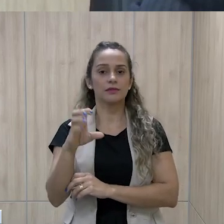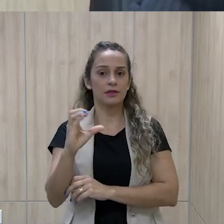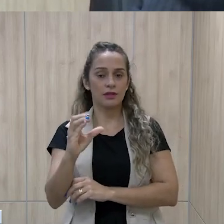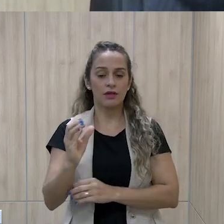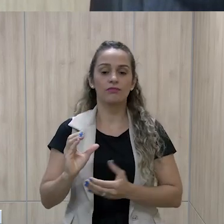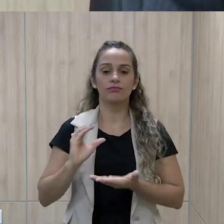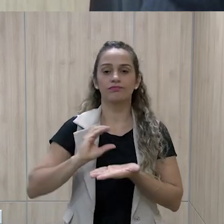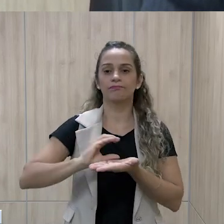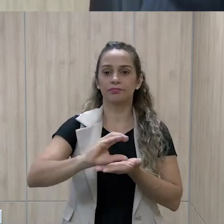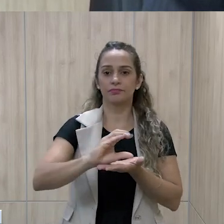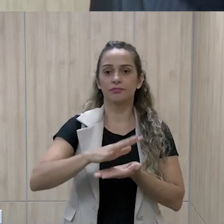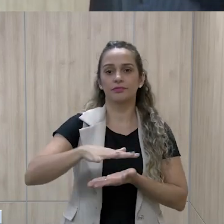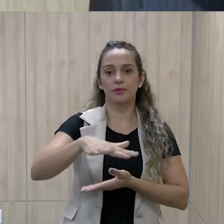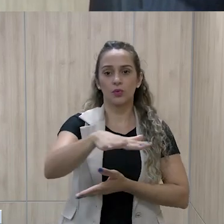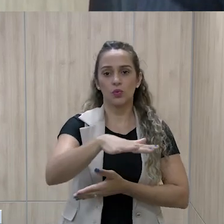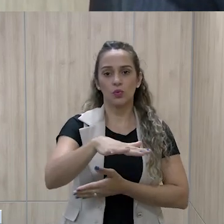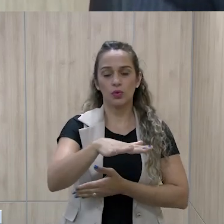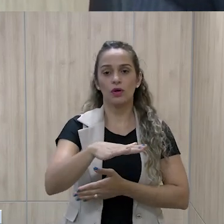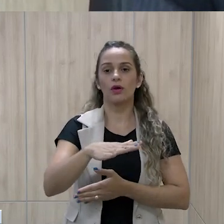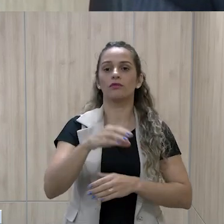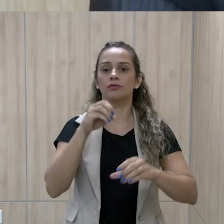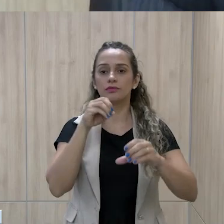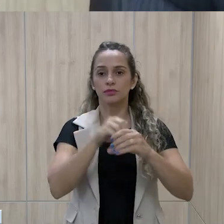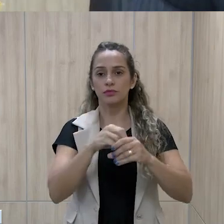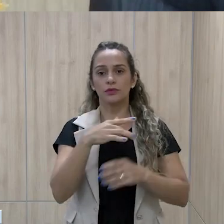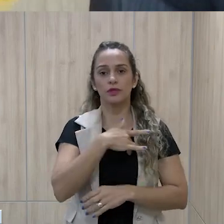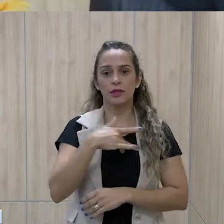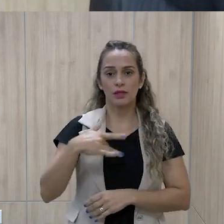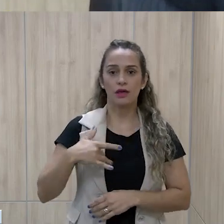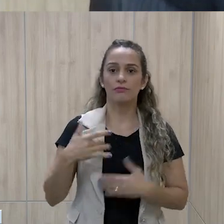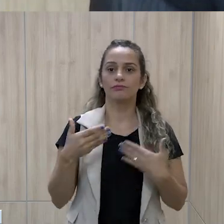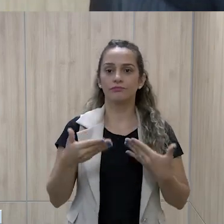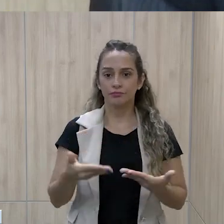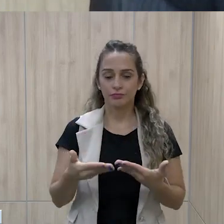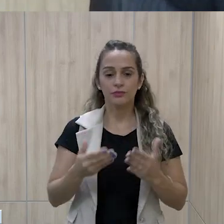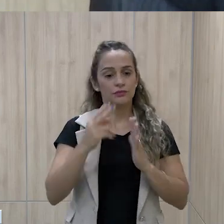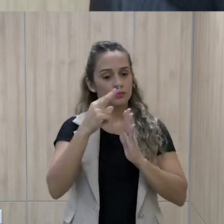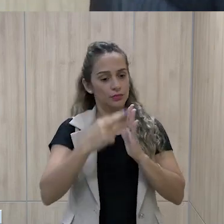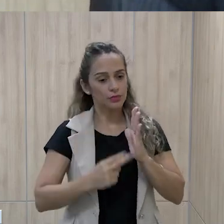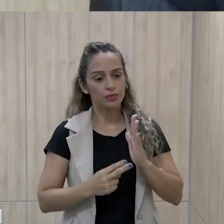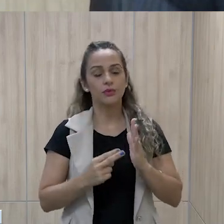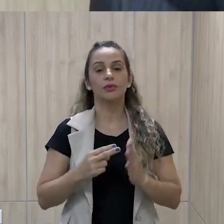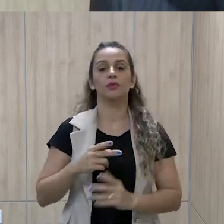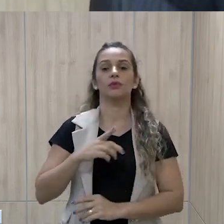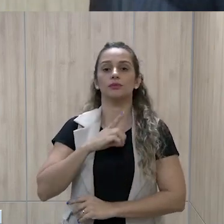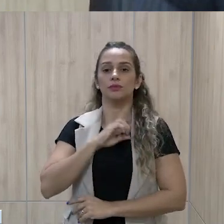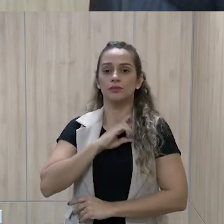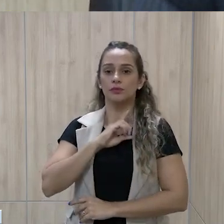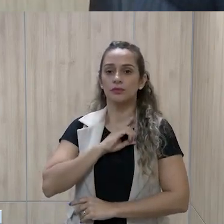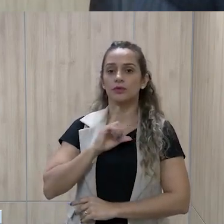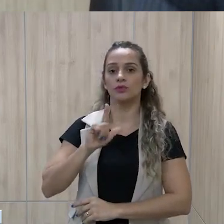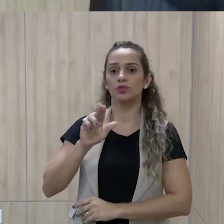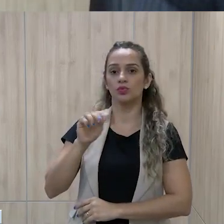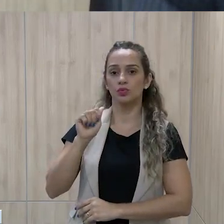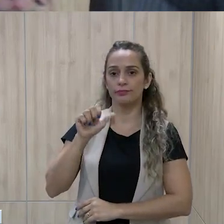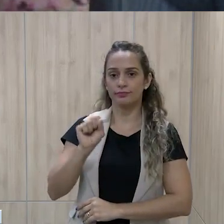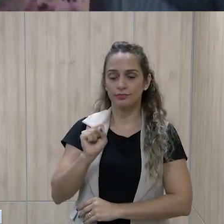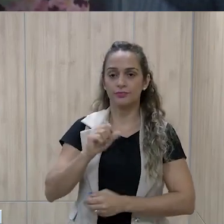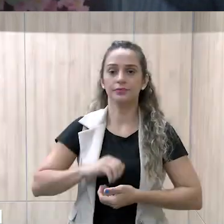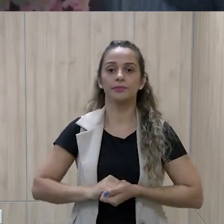25 centavos em favor da unidade de orçamentária fundo Estadual de Saúde para relatar a deputado Lucas